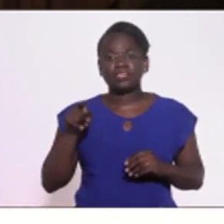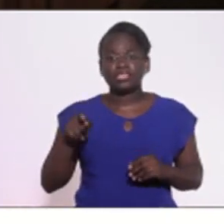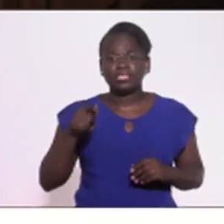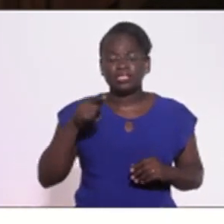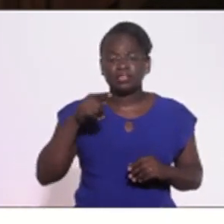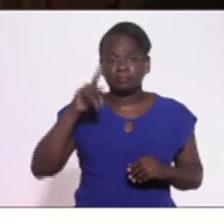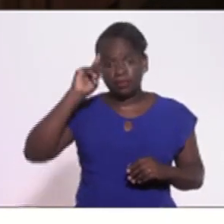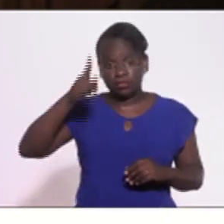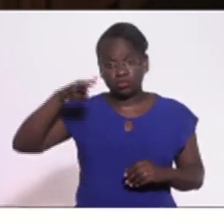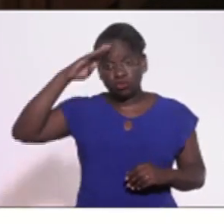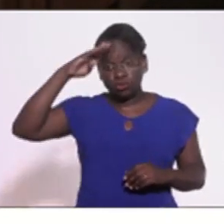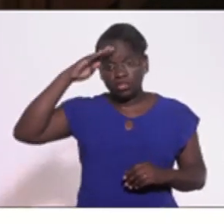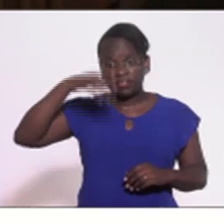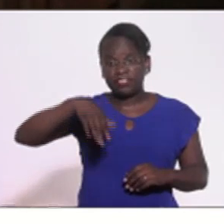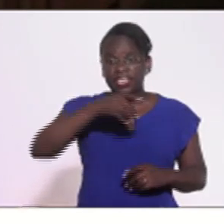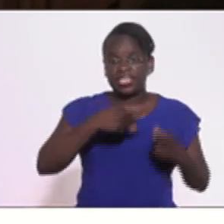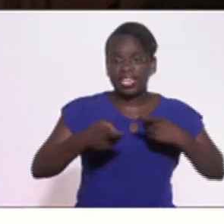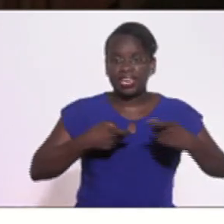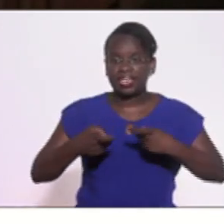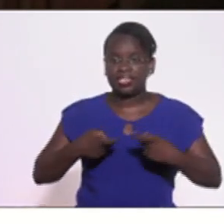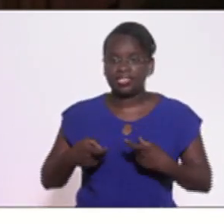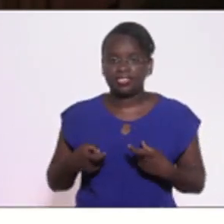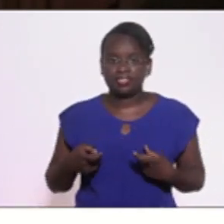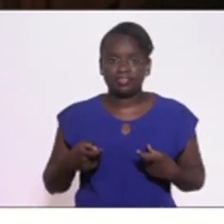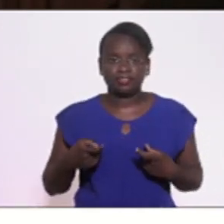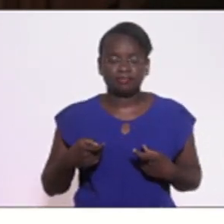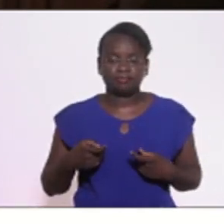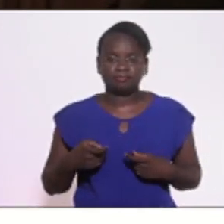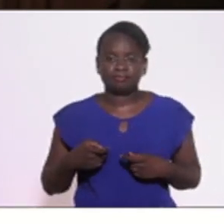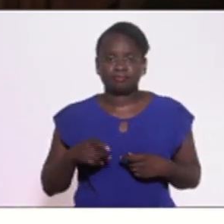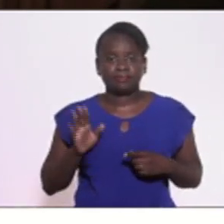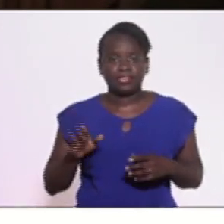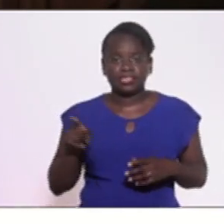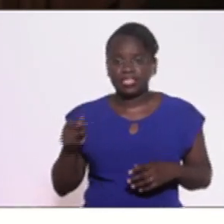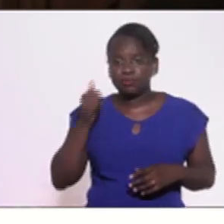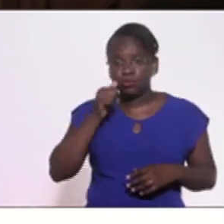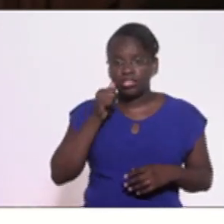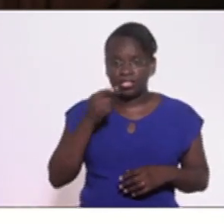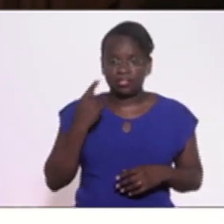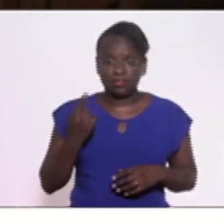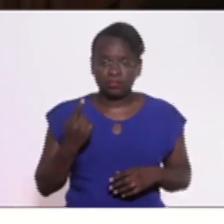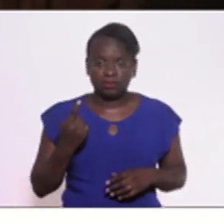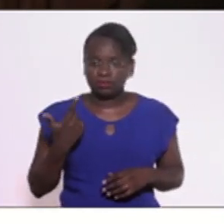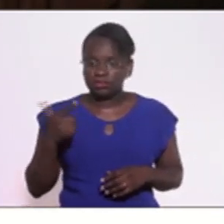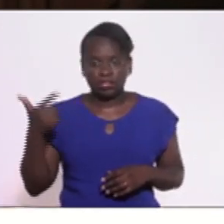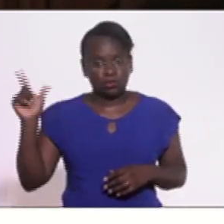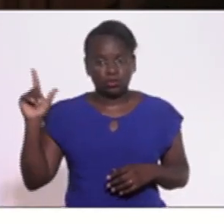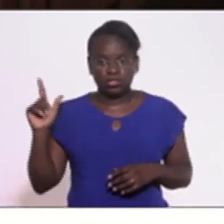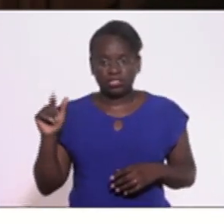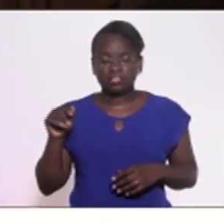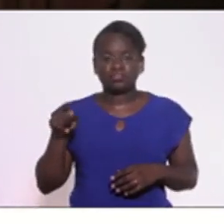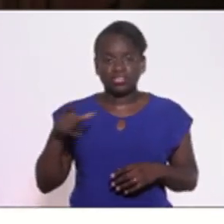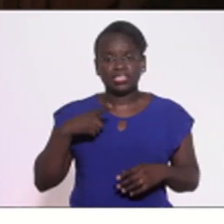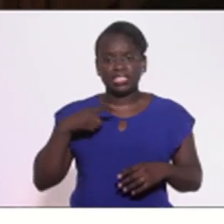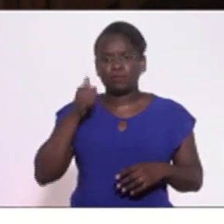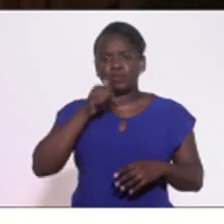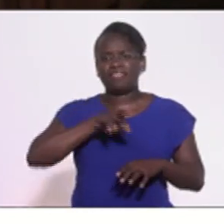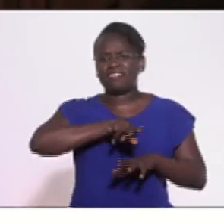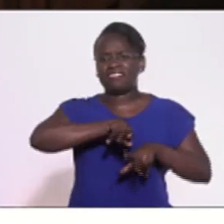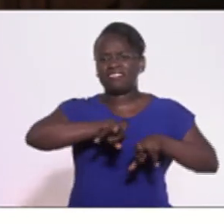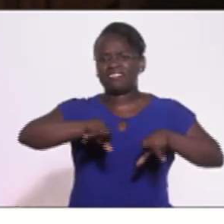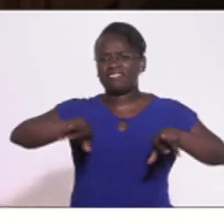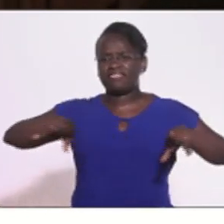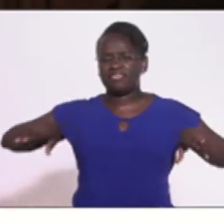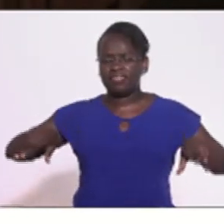mandou um soldado à guerra que não tinha, além da mulher dele, outra. Quando você tem um harém